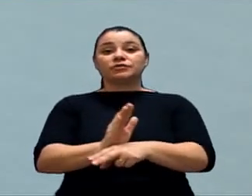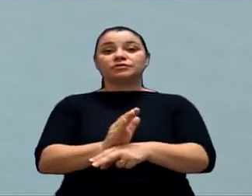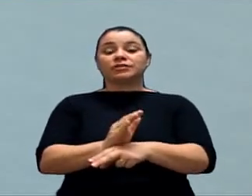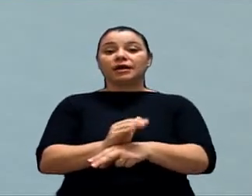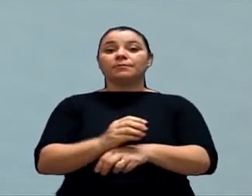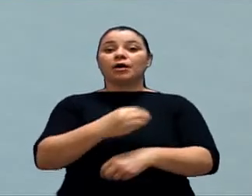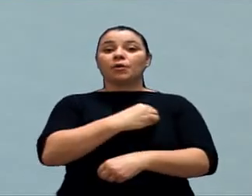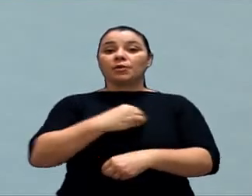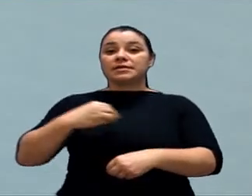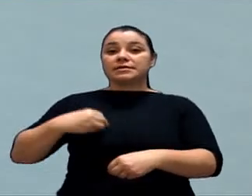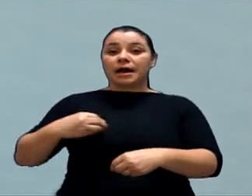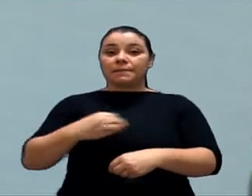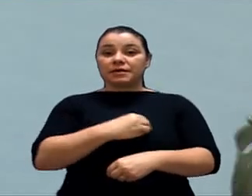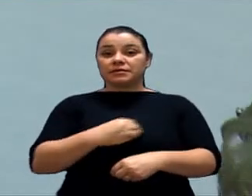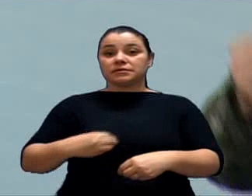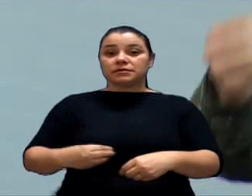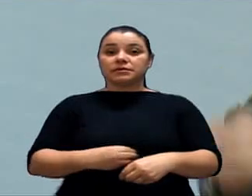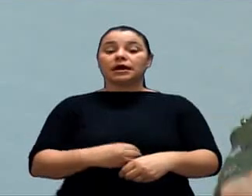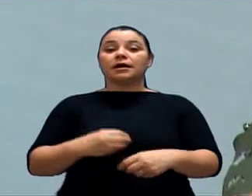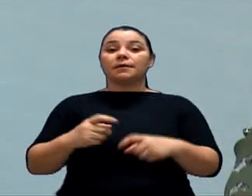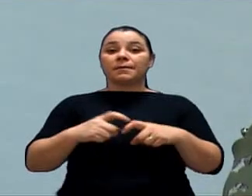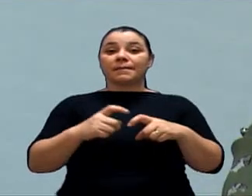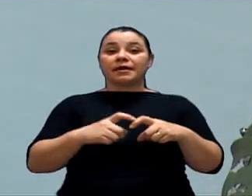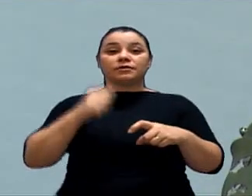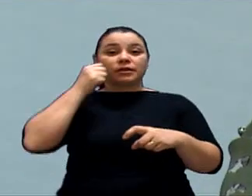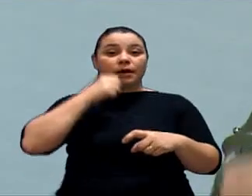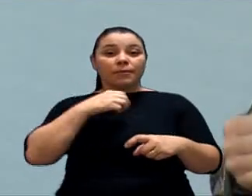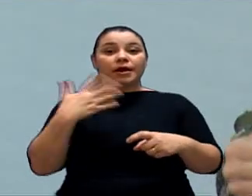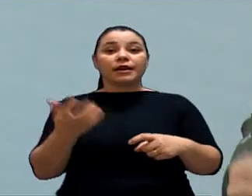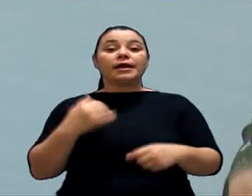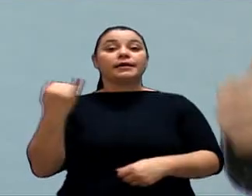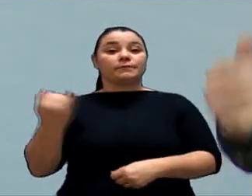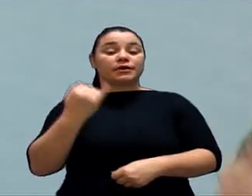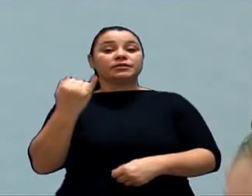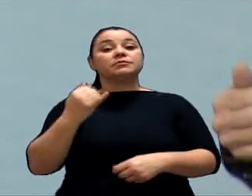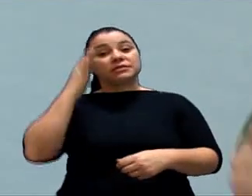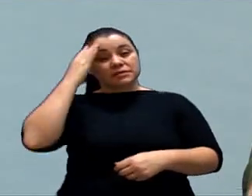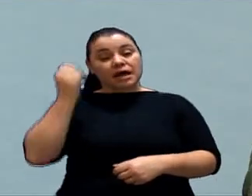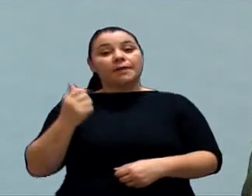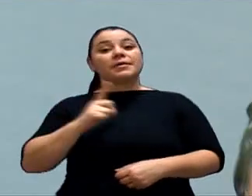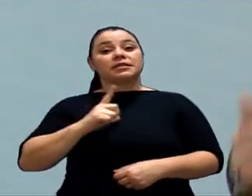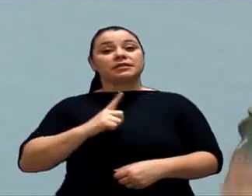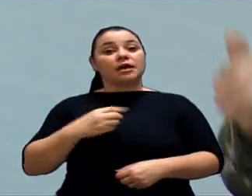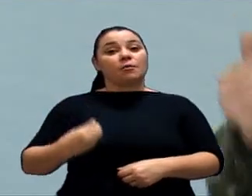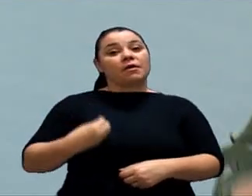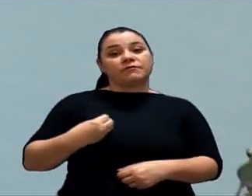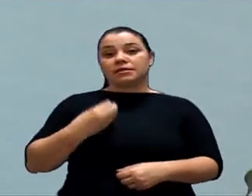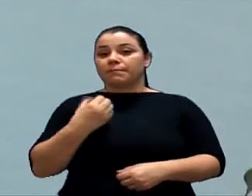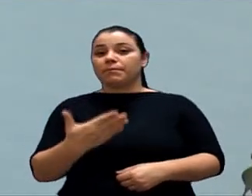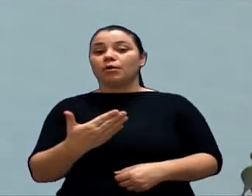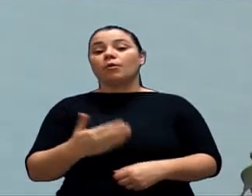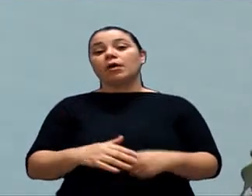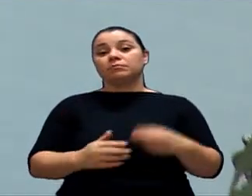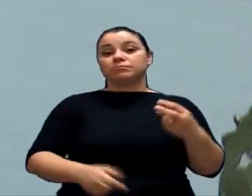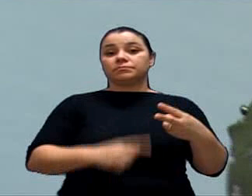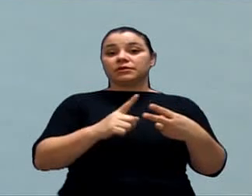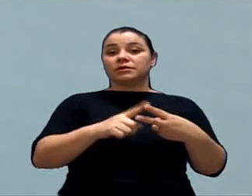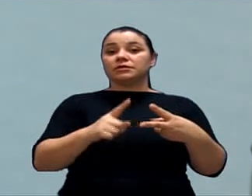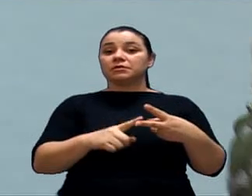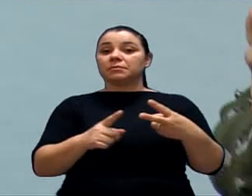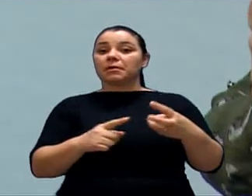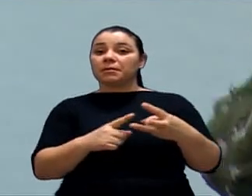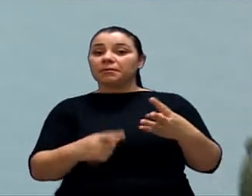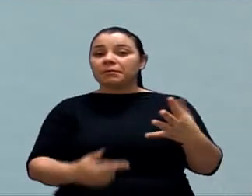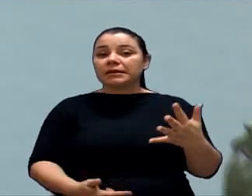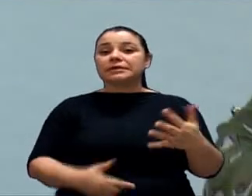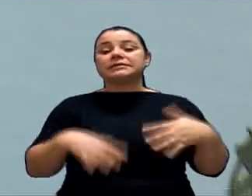exame extremamente importante, que pode definir se a pessoa vai ter uma sobrevida ou não com a doença. Então, são